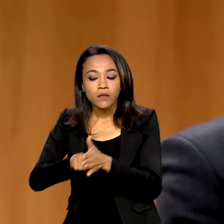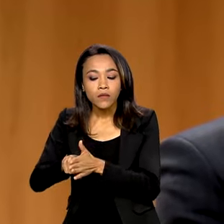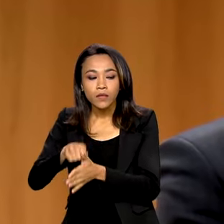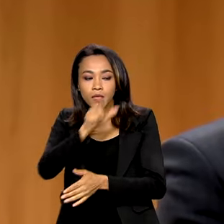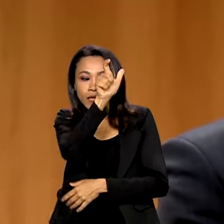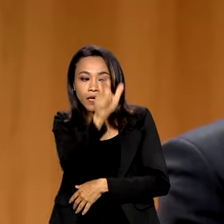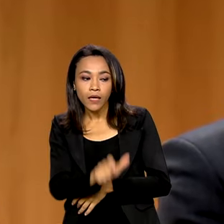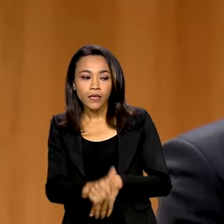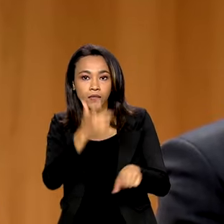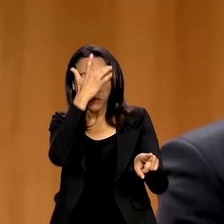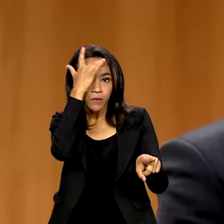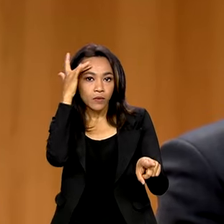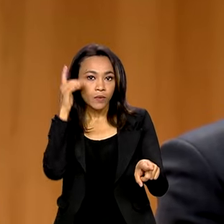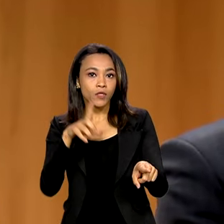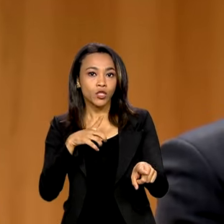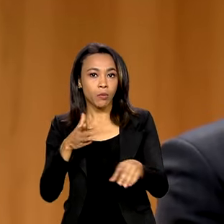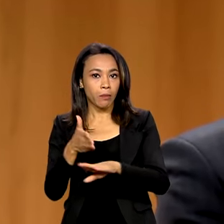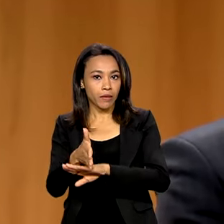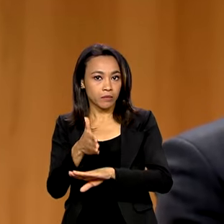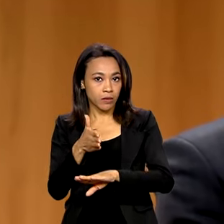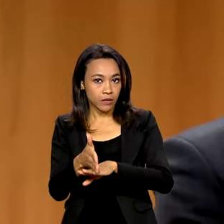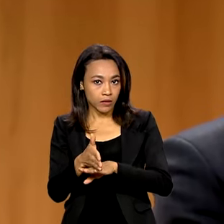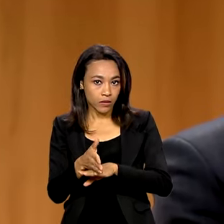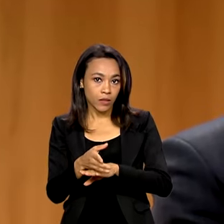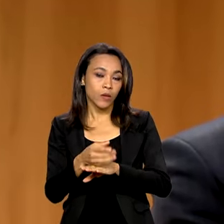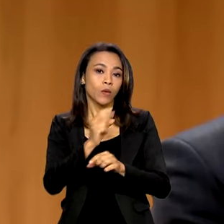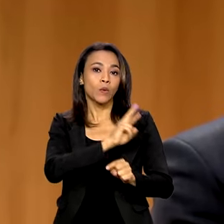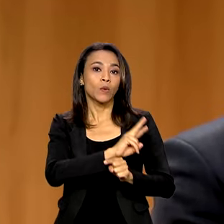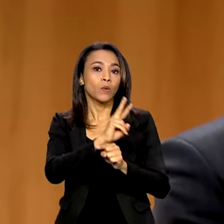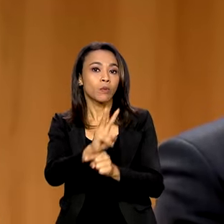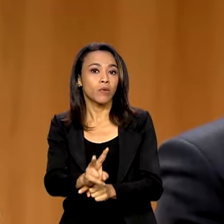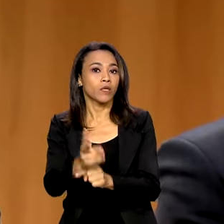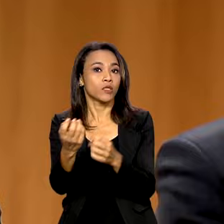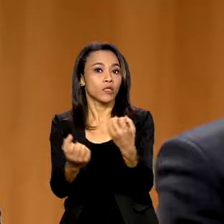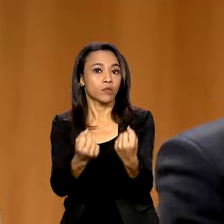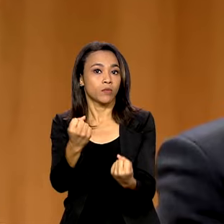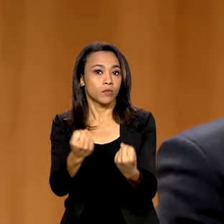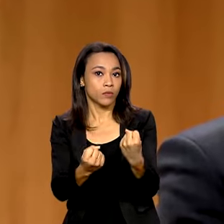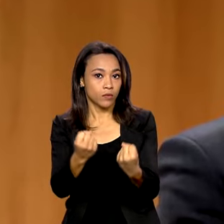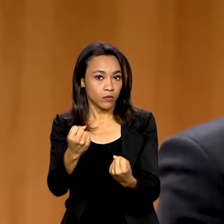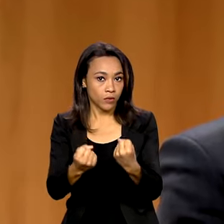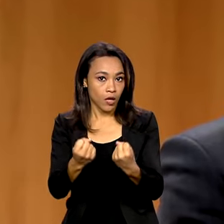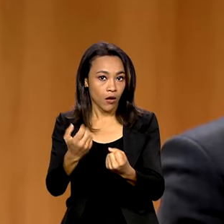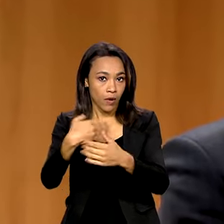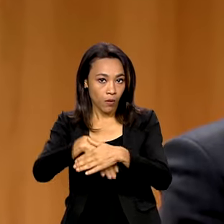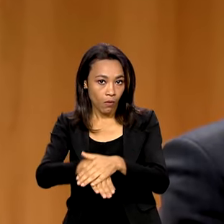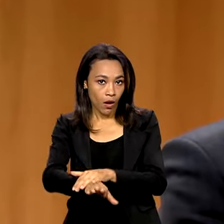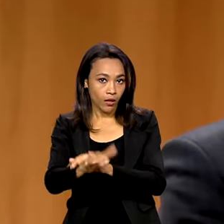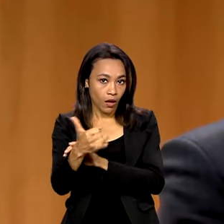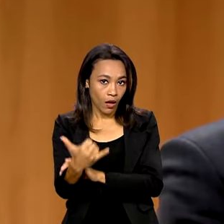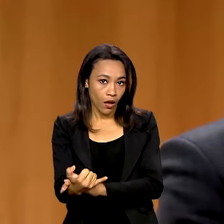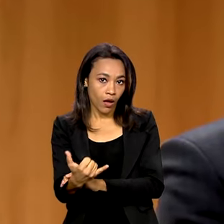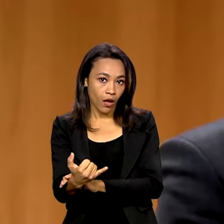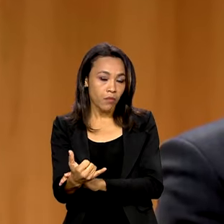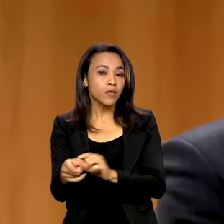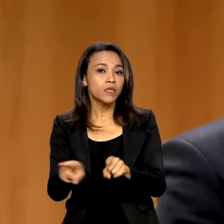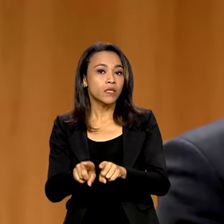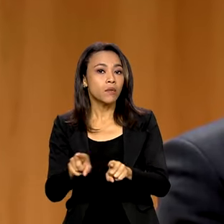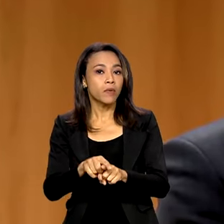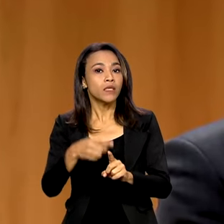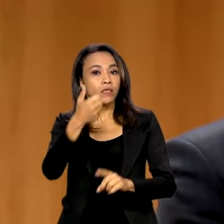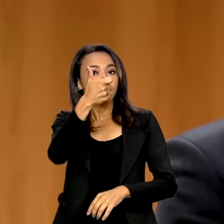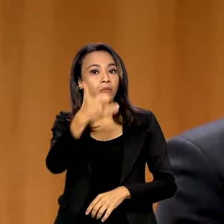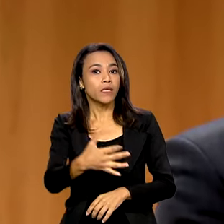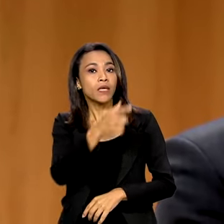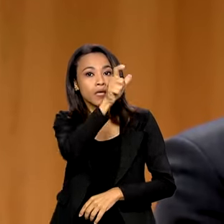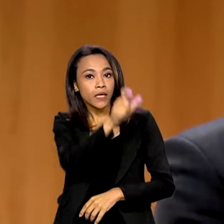participação no carro, no empréstimo do carro para guardar as armas, e agora apurou-se que ele também participou do